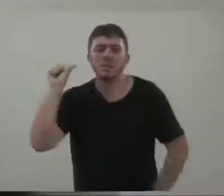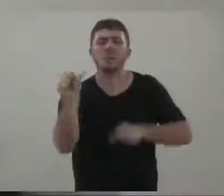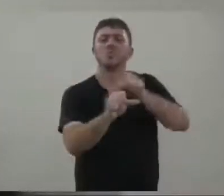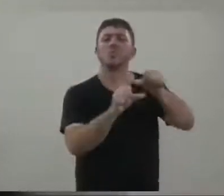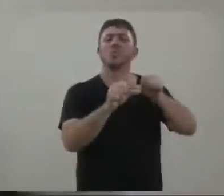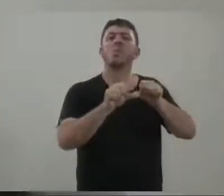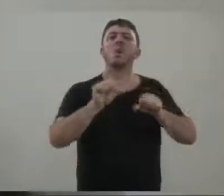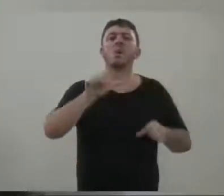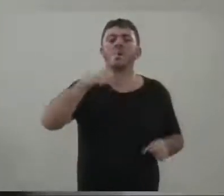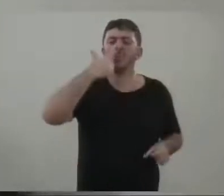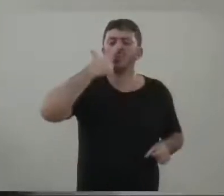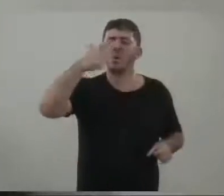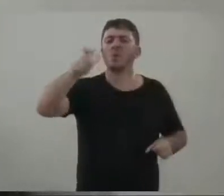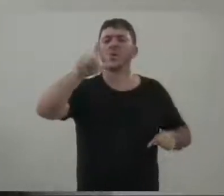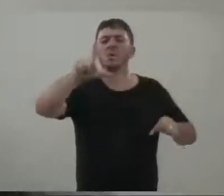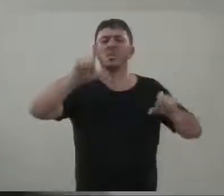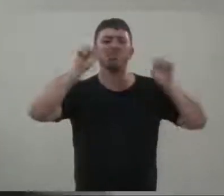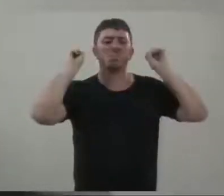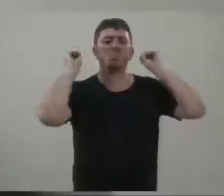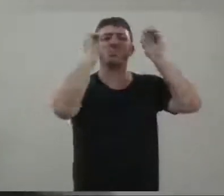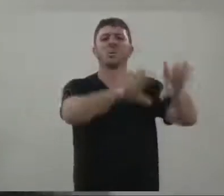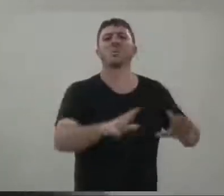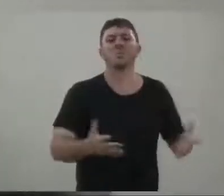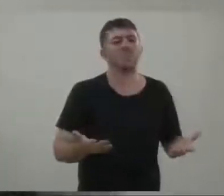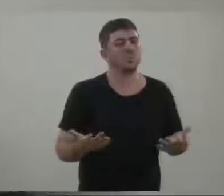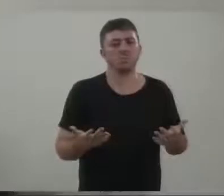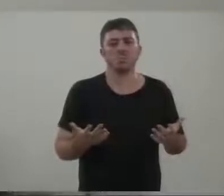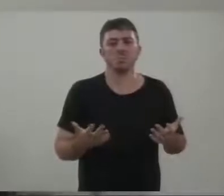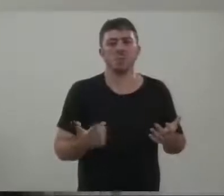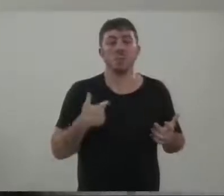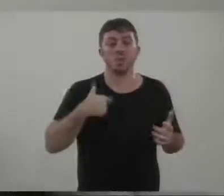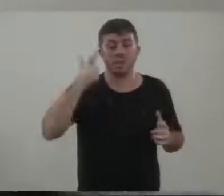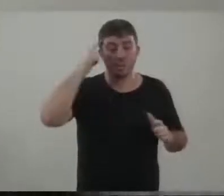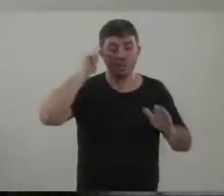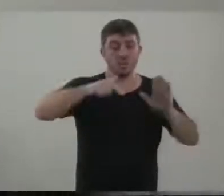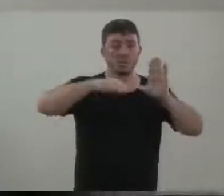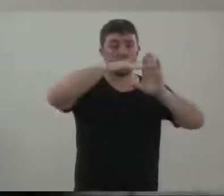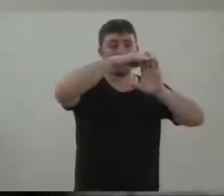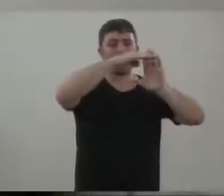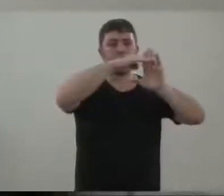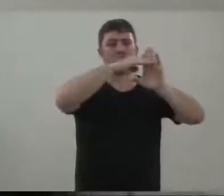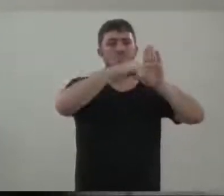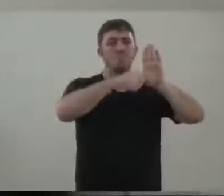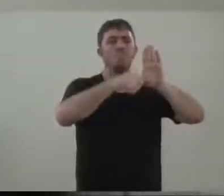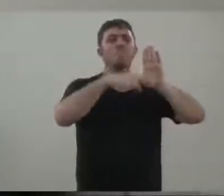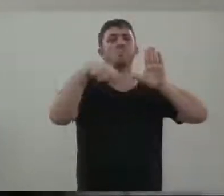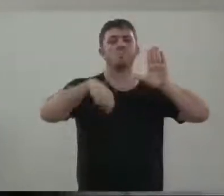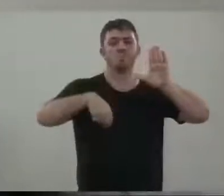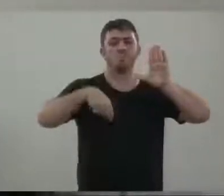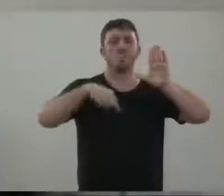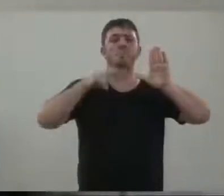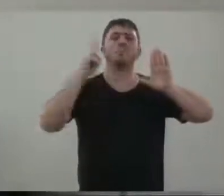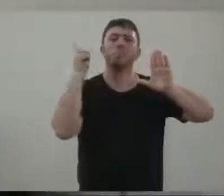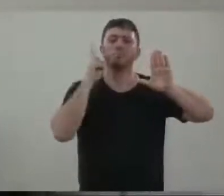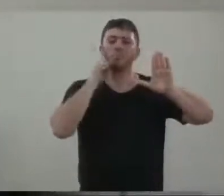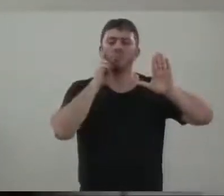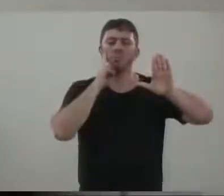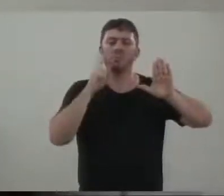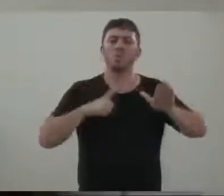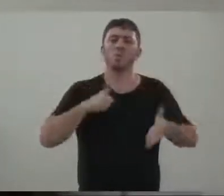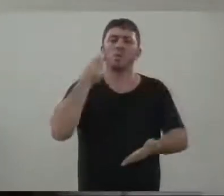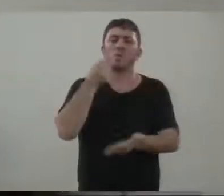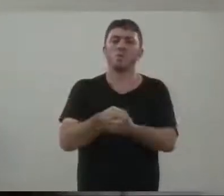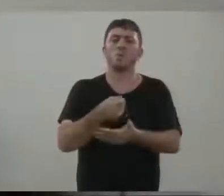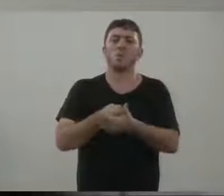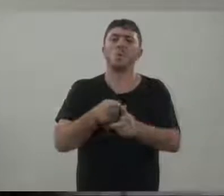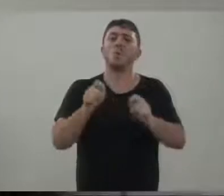lixão. Então, a gente sabia que tinha, no plano diretor de Vinhedo, a obrigatoriedade de se constituir um